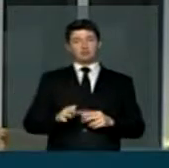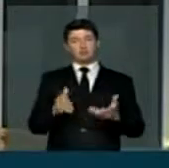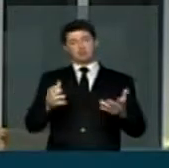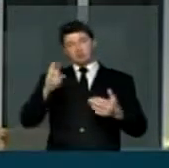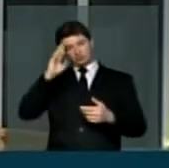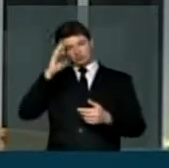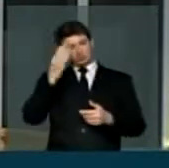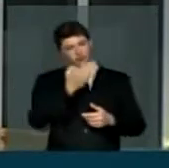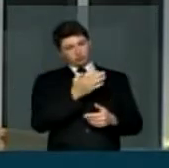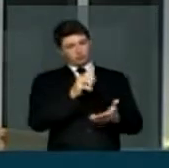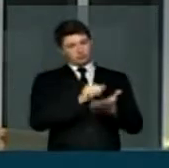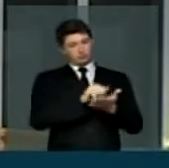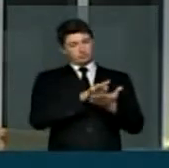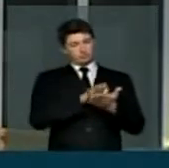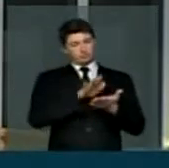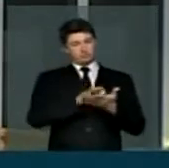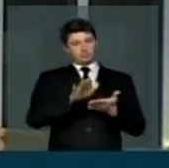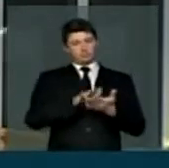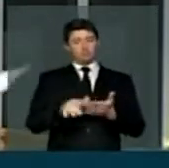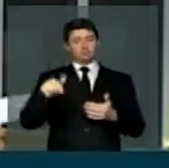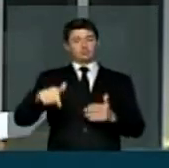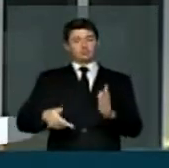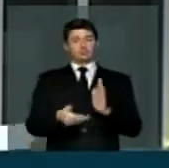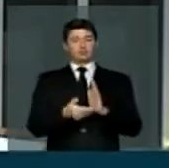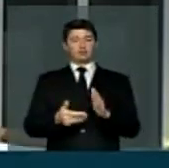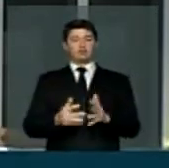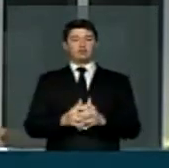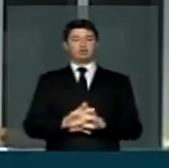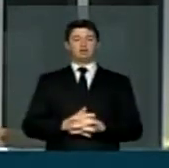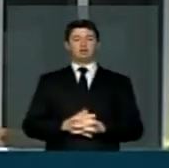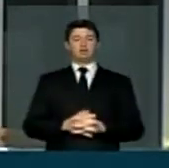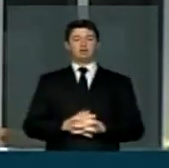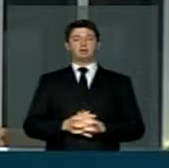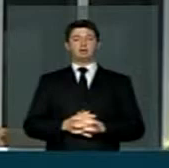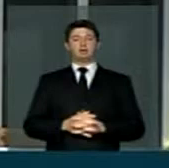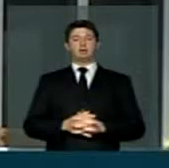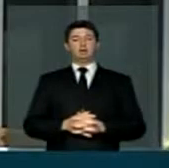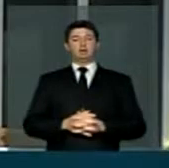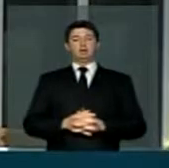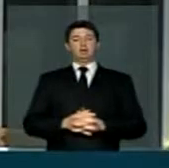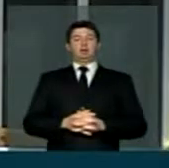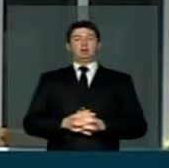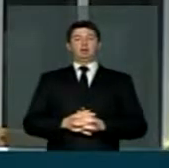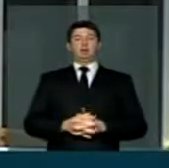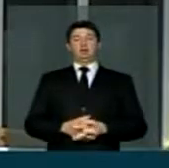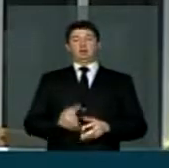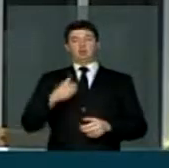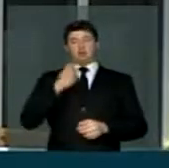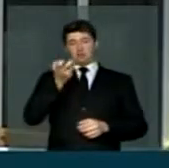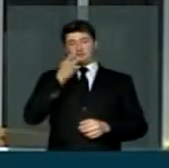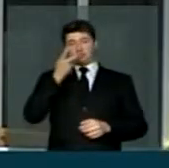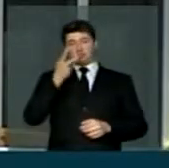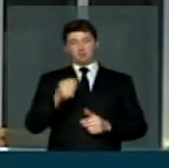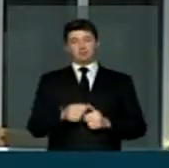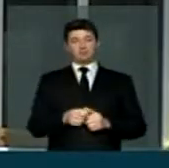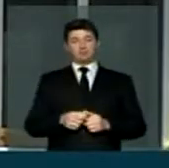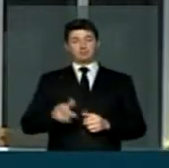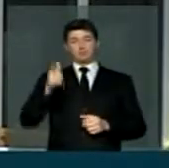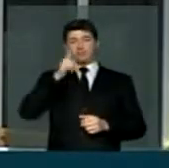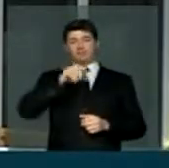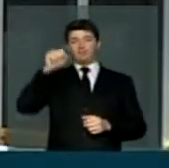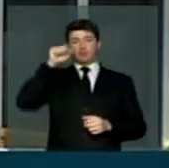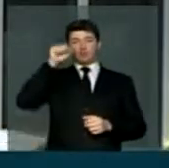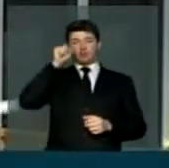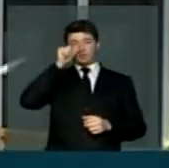Excelência faça publicar nos anais desta casa. Eu queria fazer o registro da